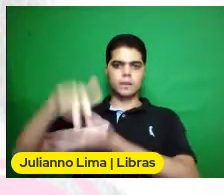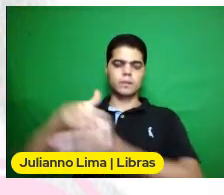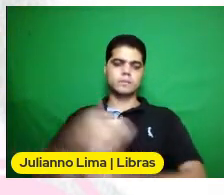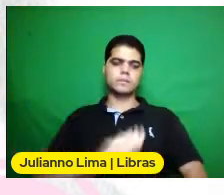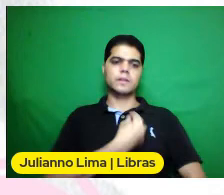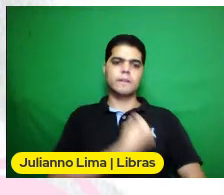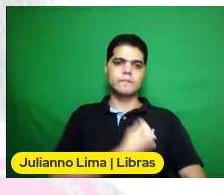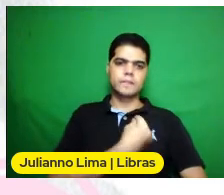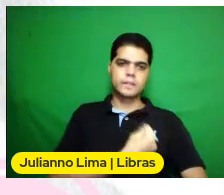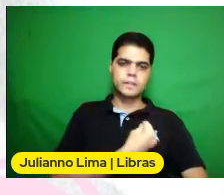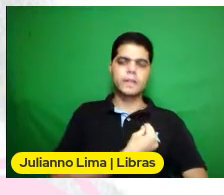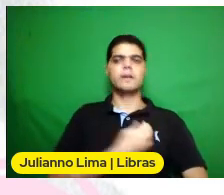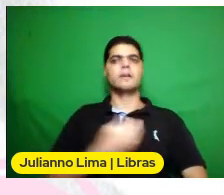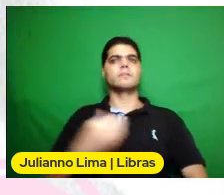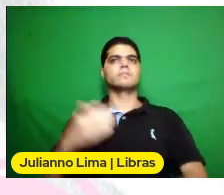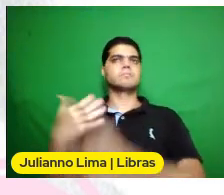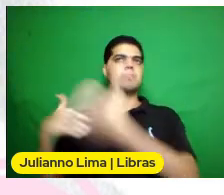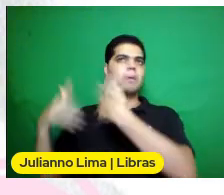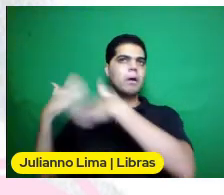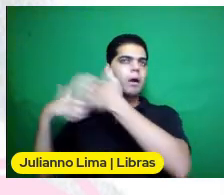antes dos relatos históricos,